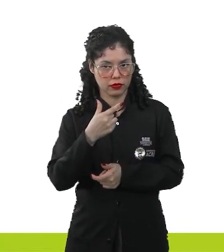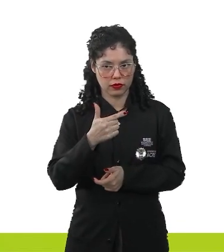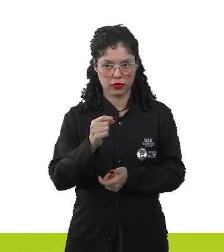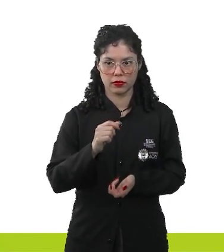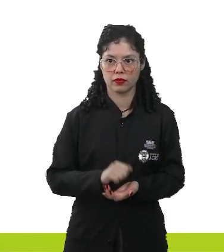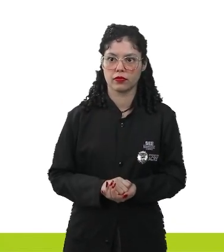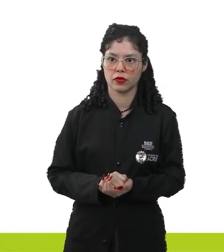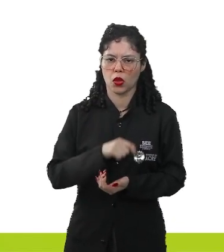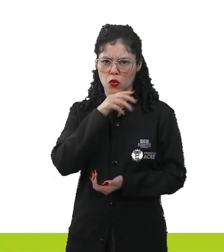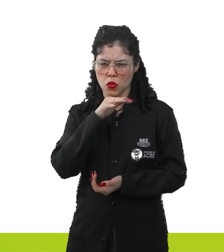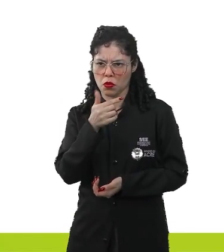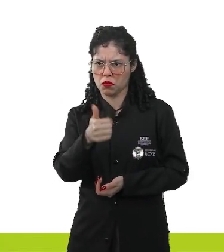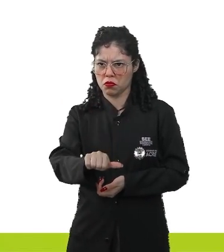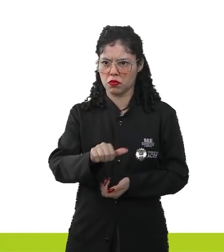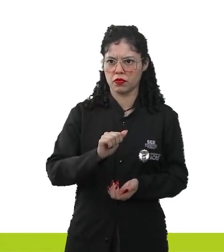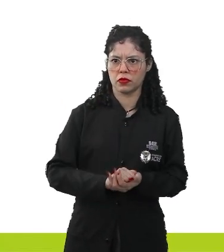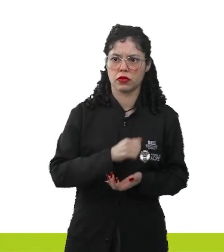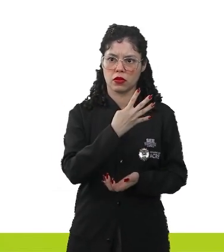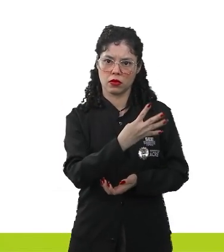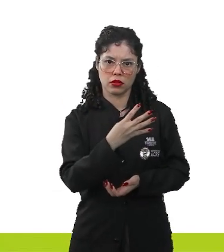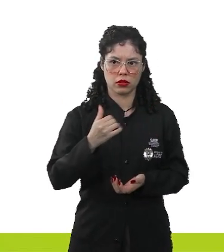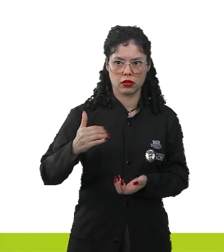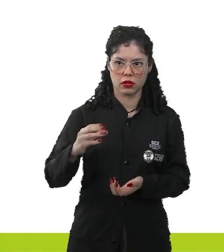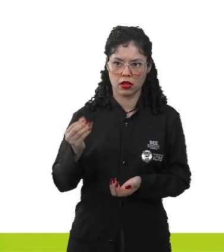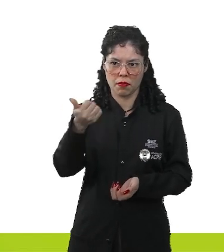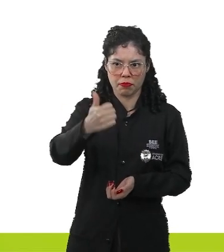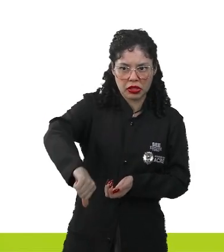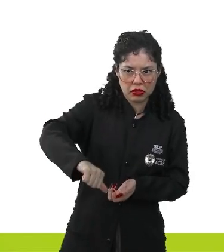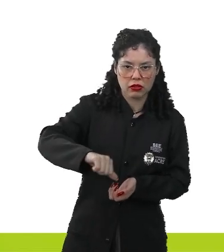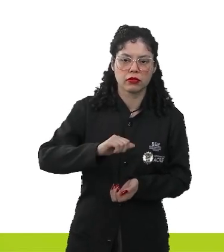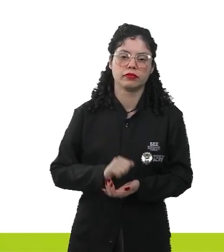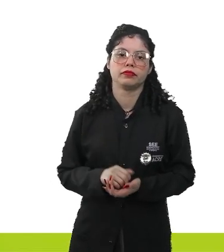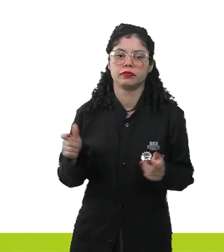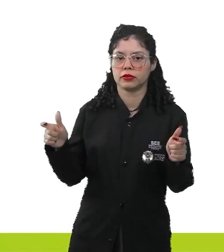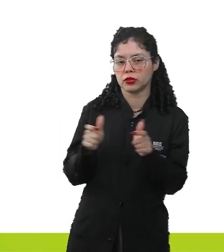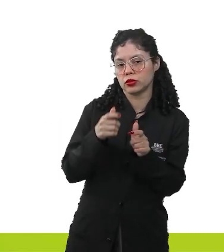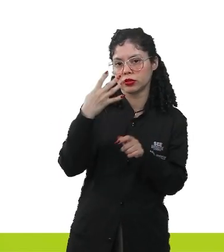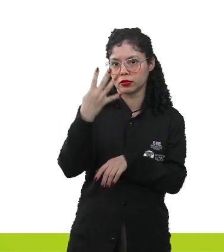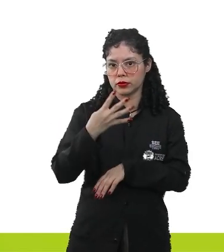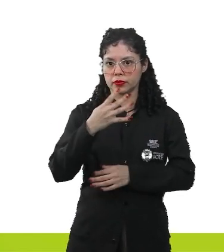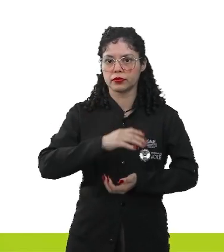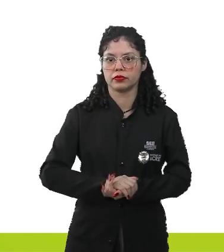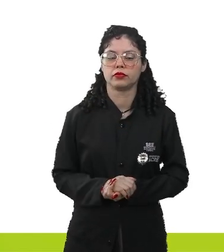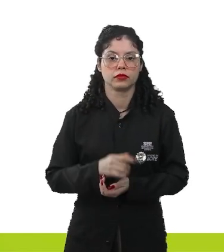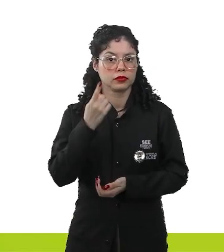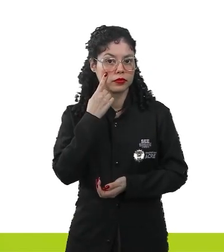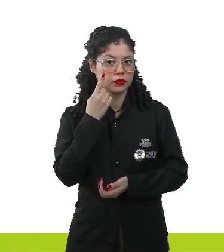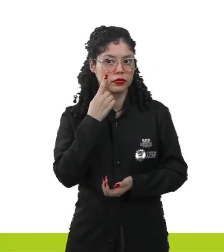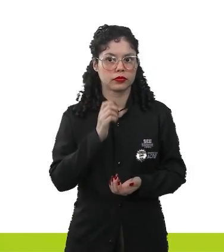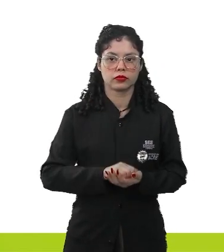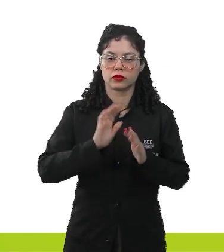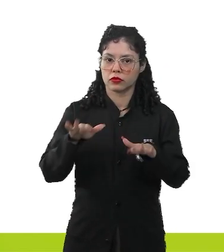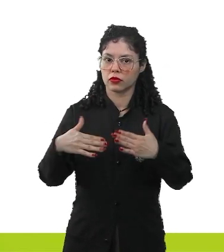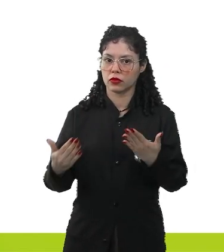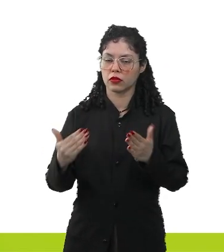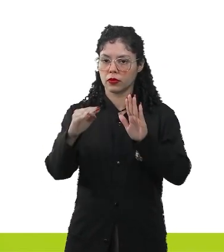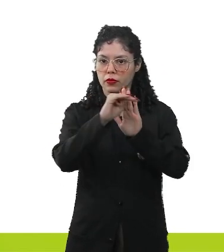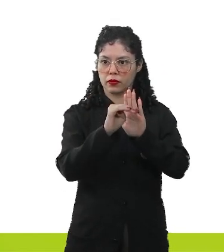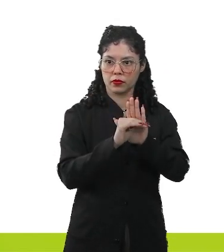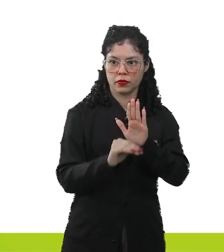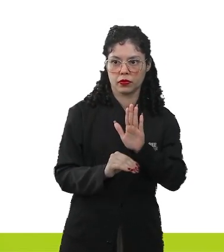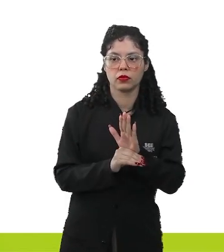ruim se tiver entre 4 e 10 e péssimo menor do que 4. No caso analisado, qual seria a